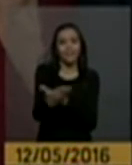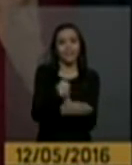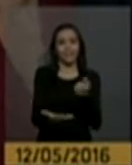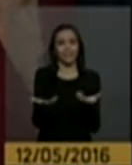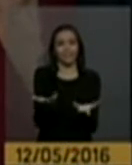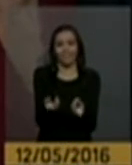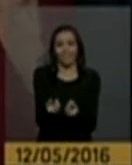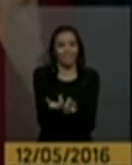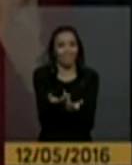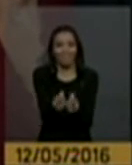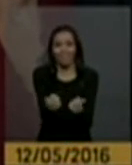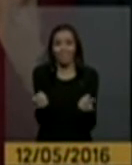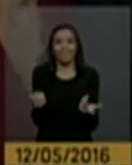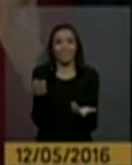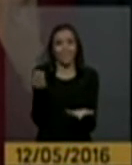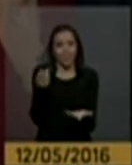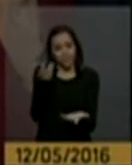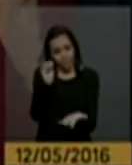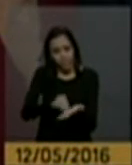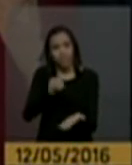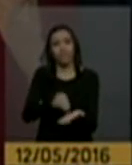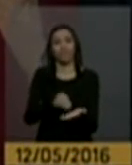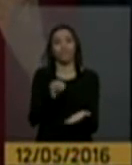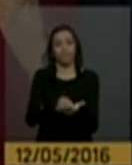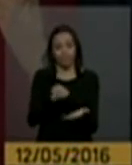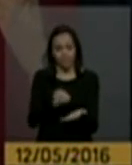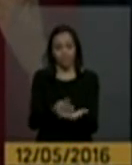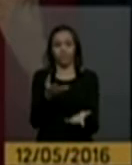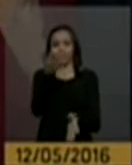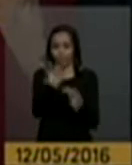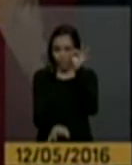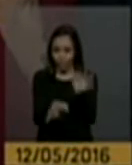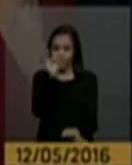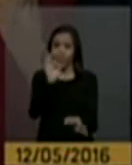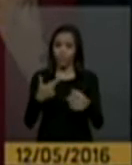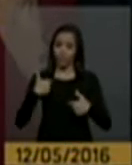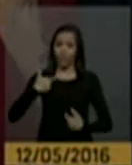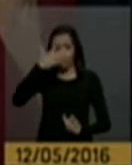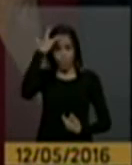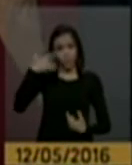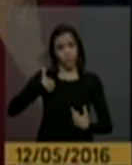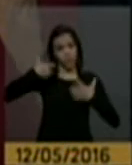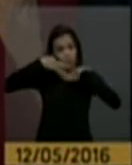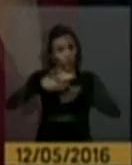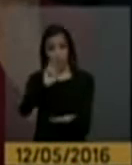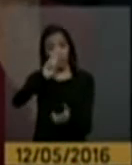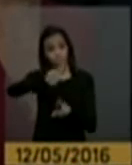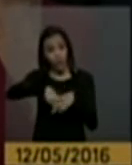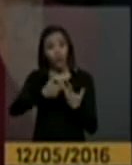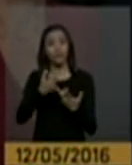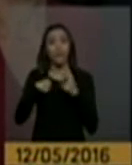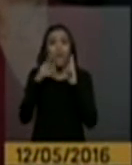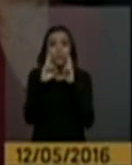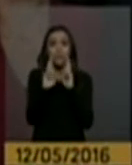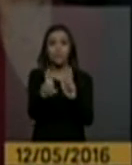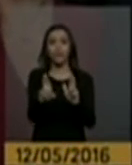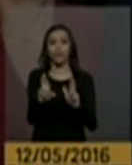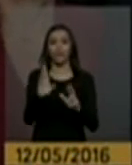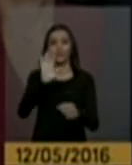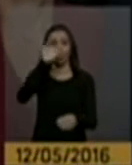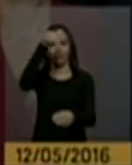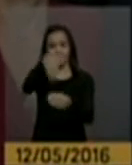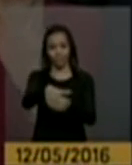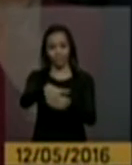processo injusto, desencadeado contra uma pessoa honesta e inocente. E que com sua saída